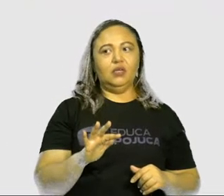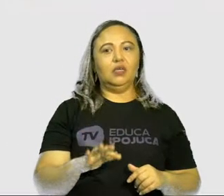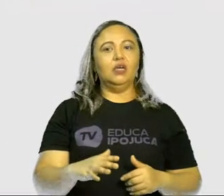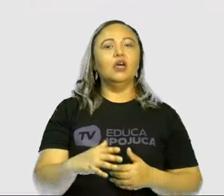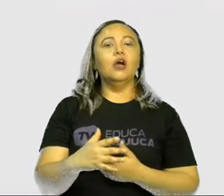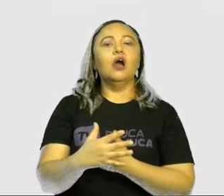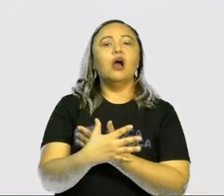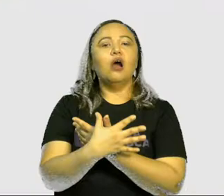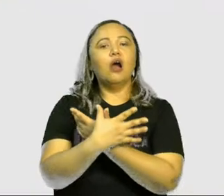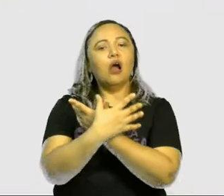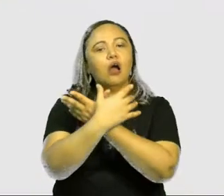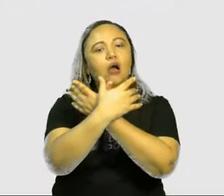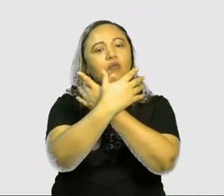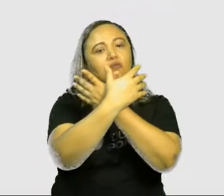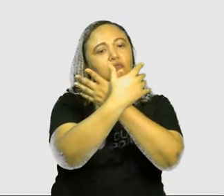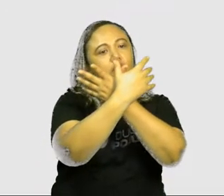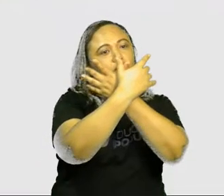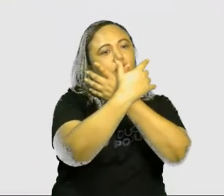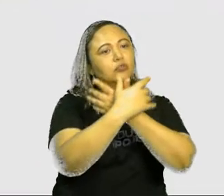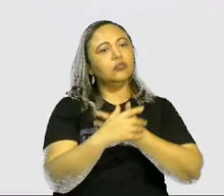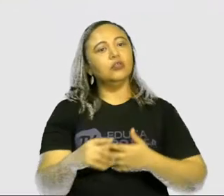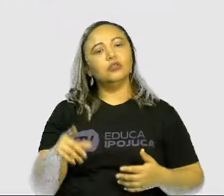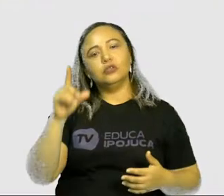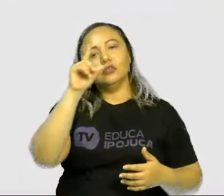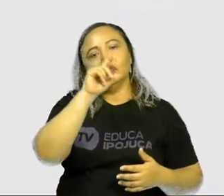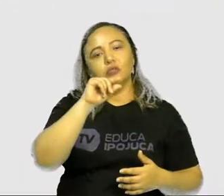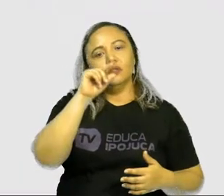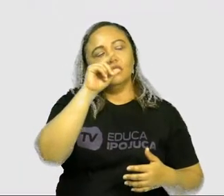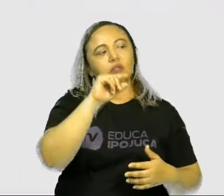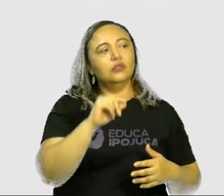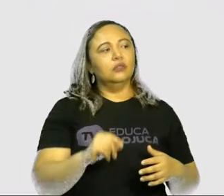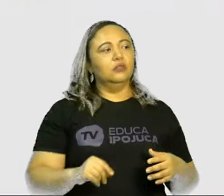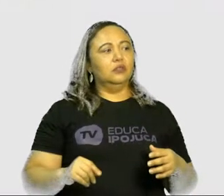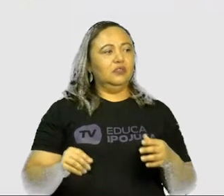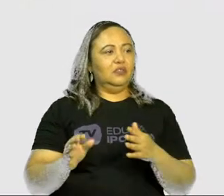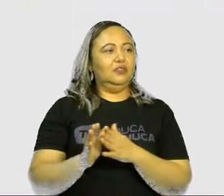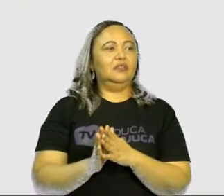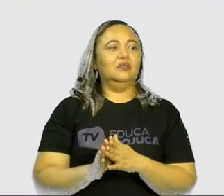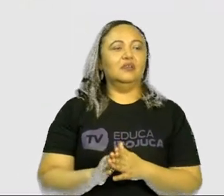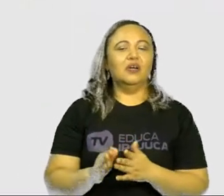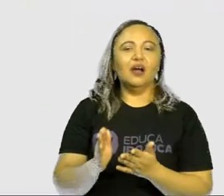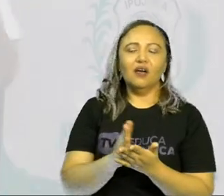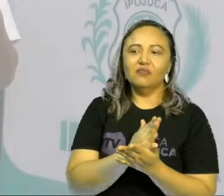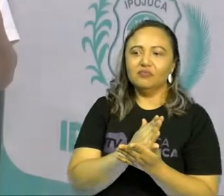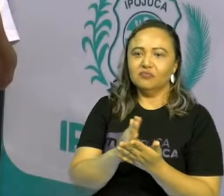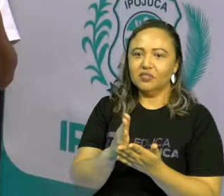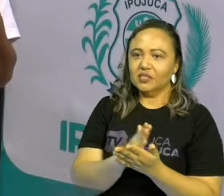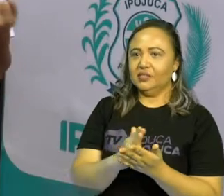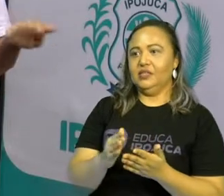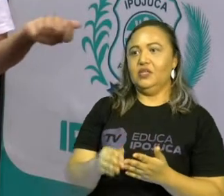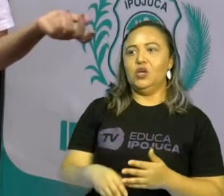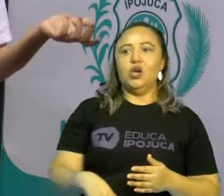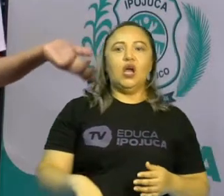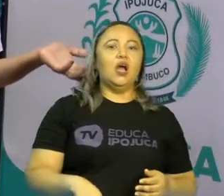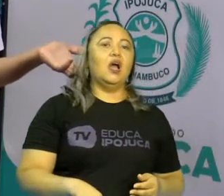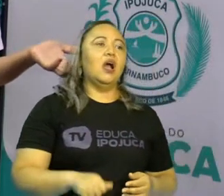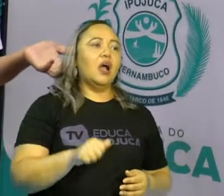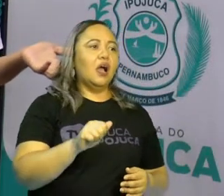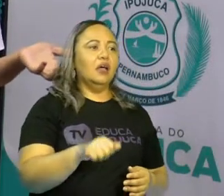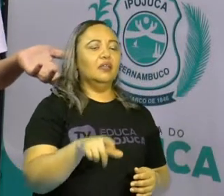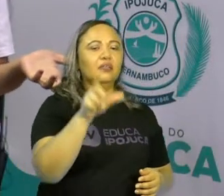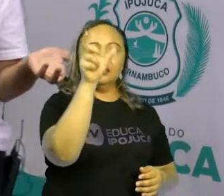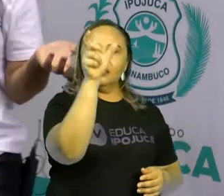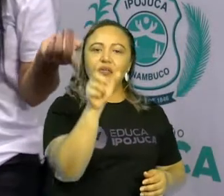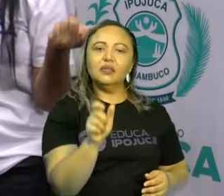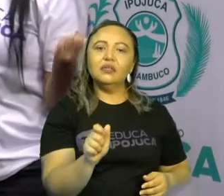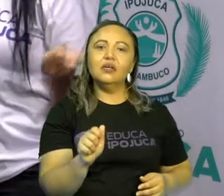usou a 30 aqui é uma pintura veja Às vezes tem culturas que que alguns artistas fazem e você não disse